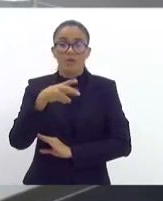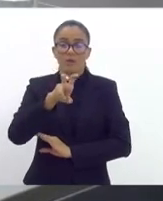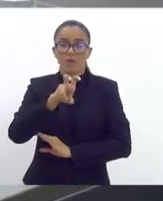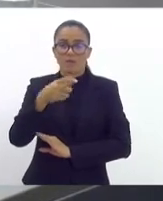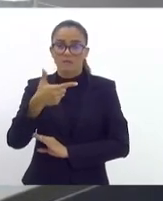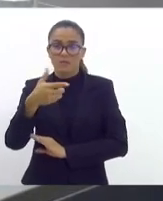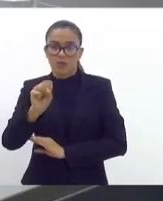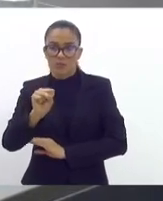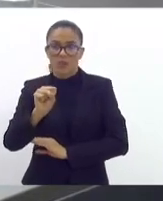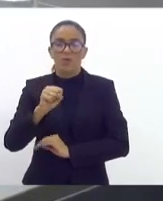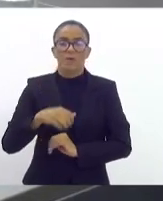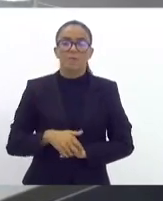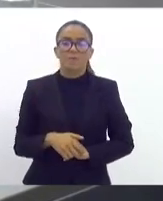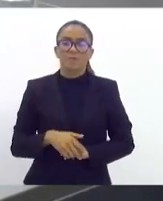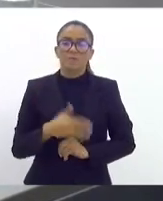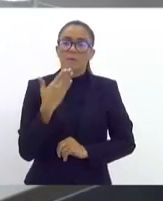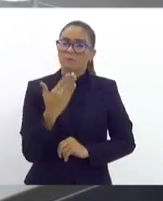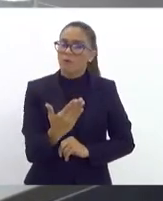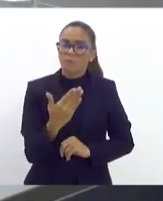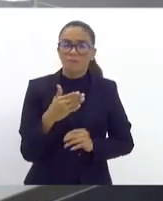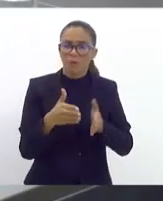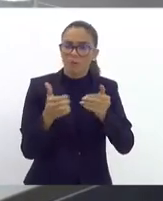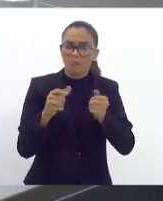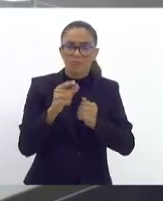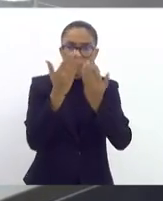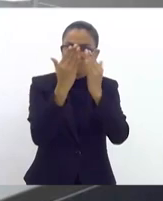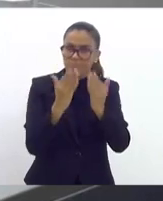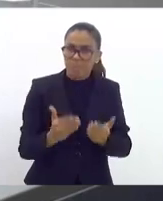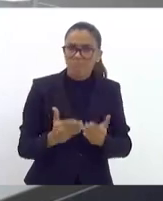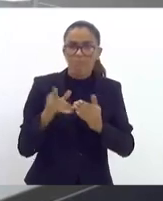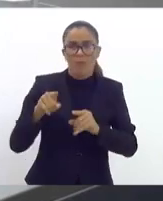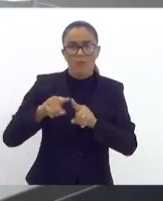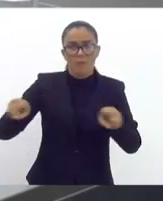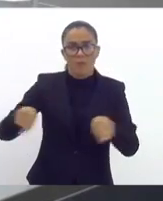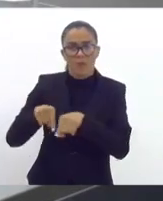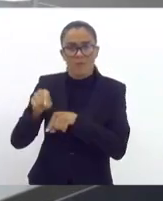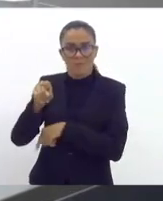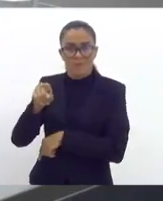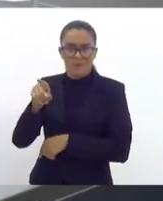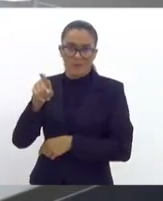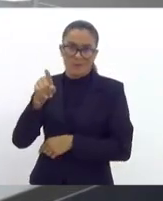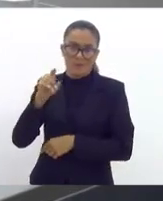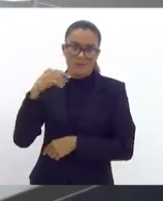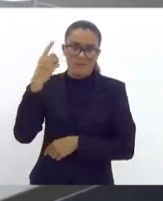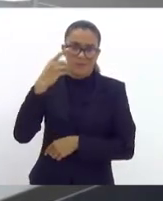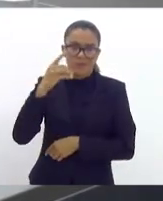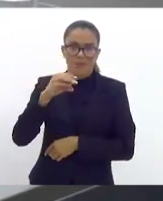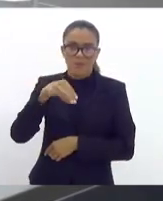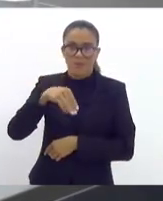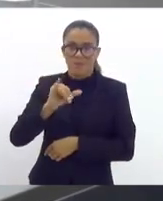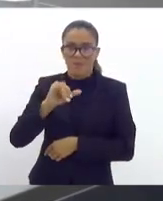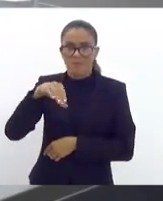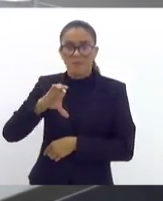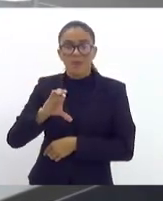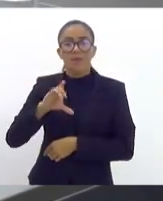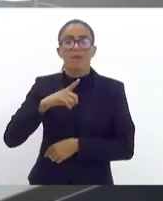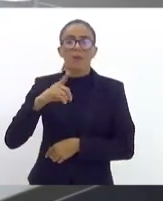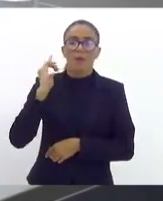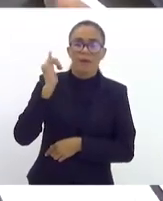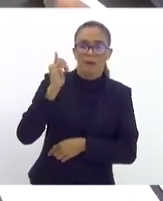projeto estava com pedido de vistas para o gabinete deputado Carlos reunião ordinária para parecer relator